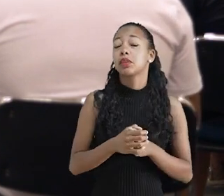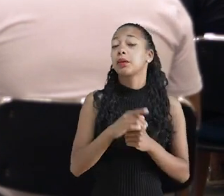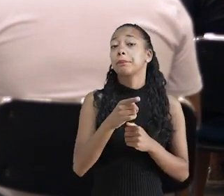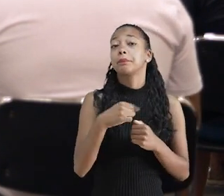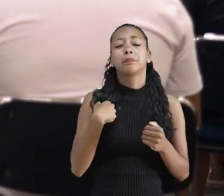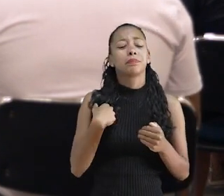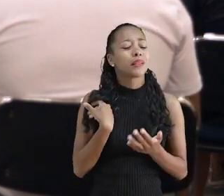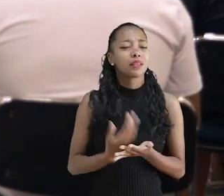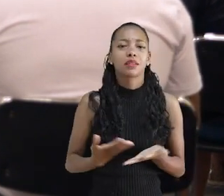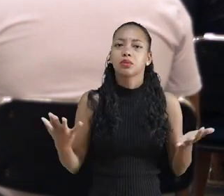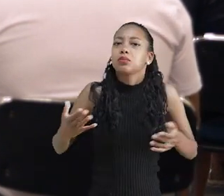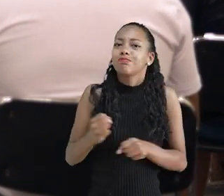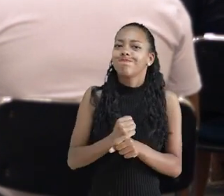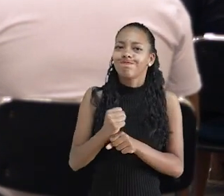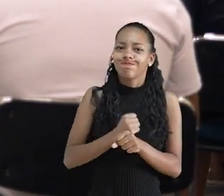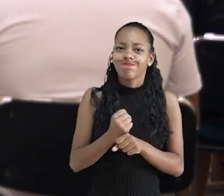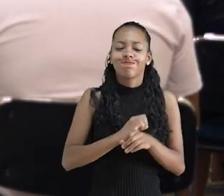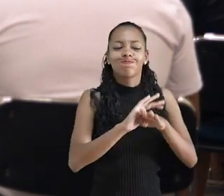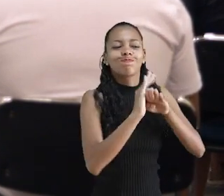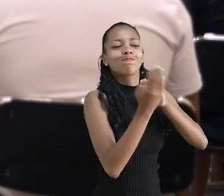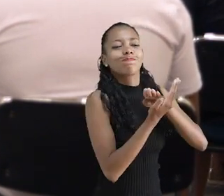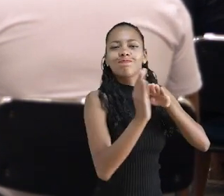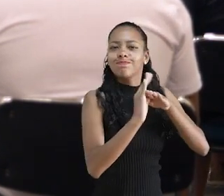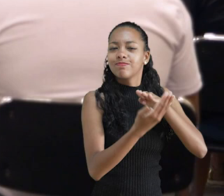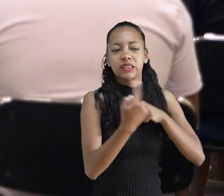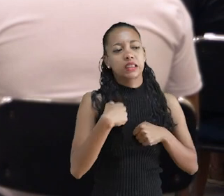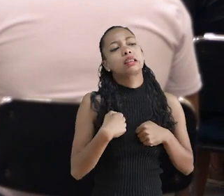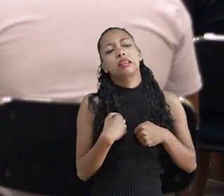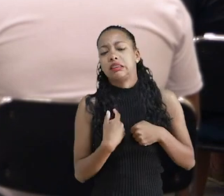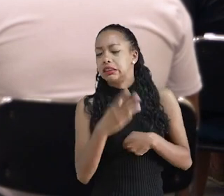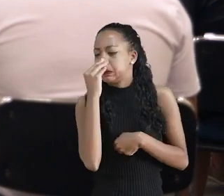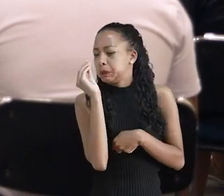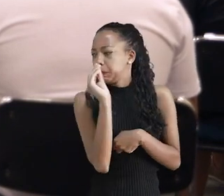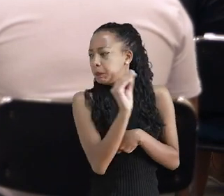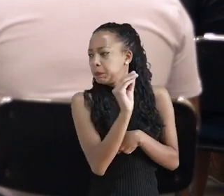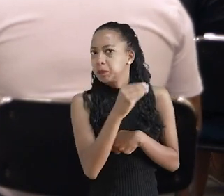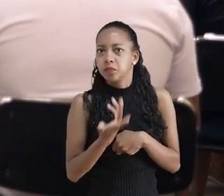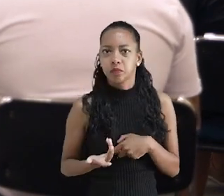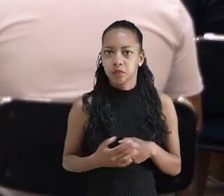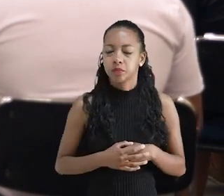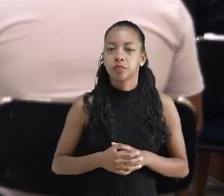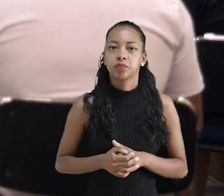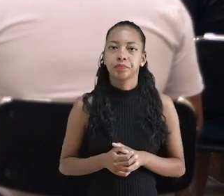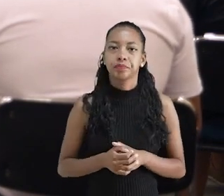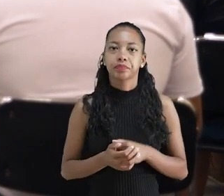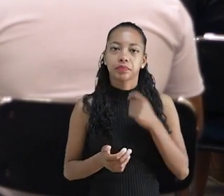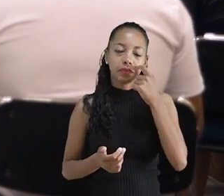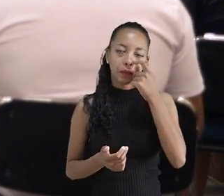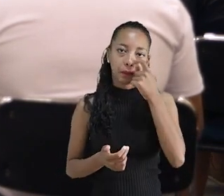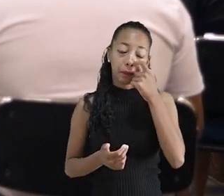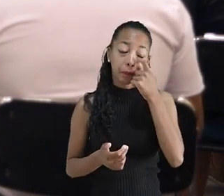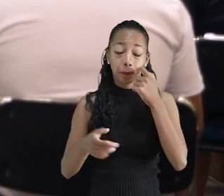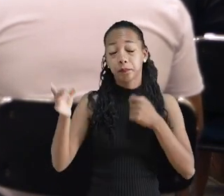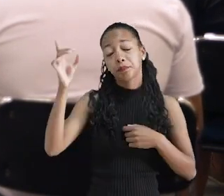por muitos anos ainda é hoje ainda muito estigmatizado principalmente pela grande mídia pela mídia comercial então